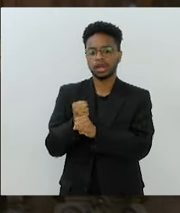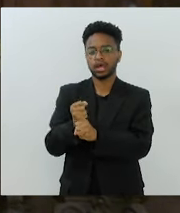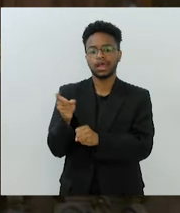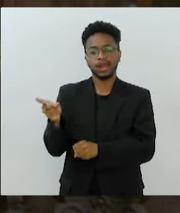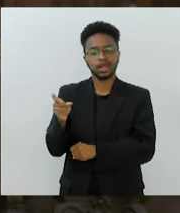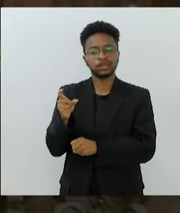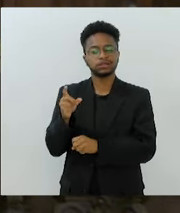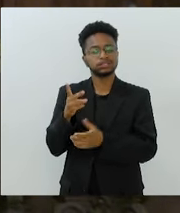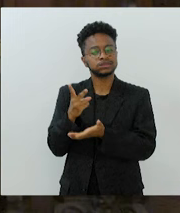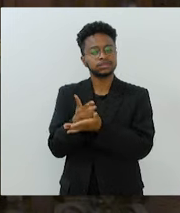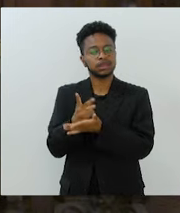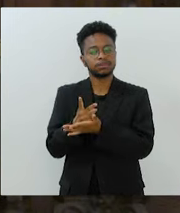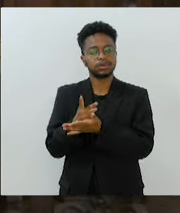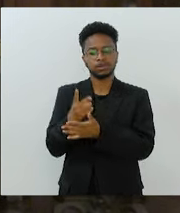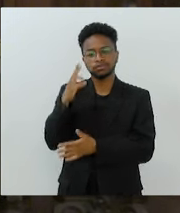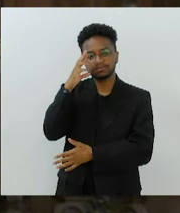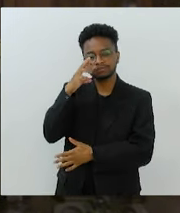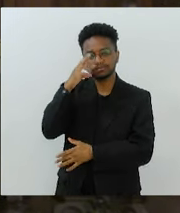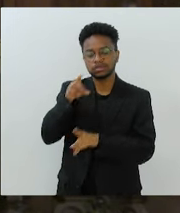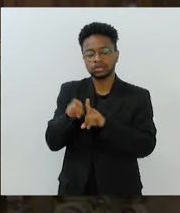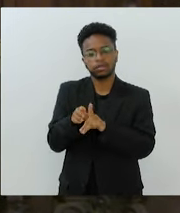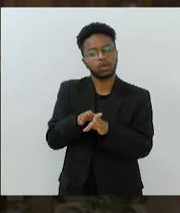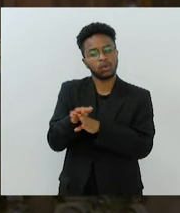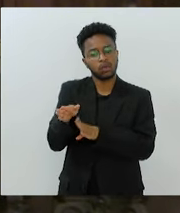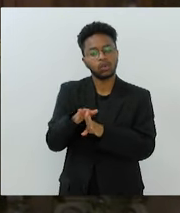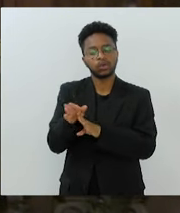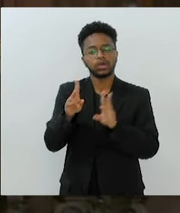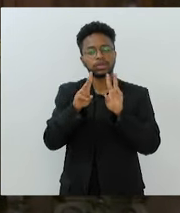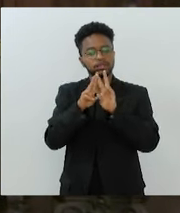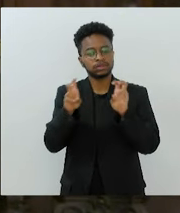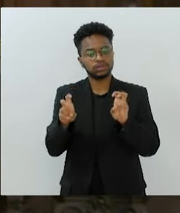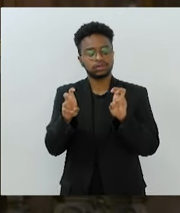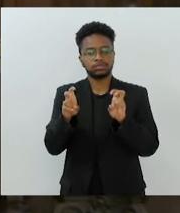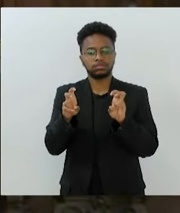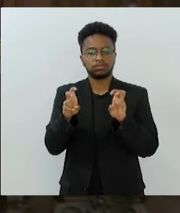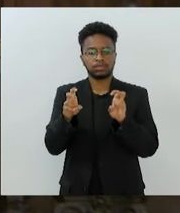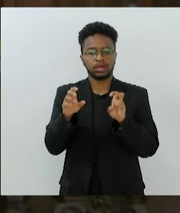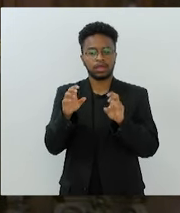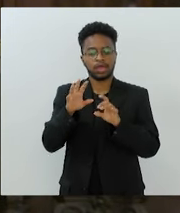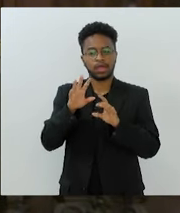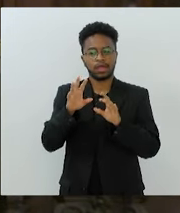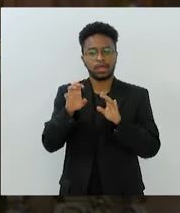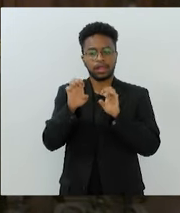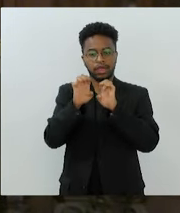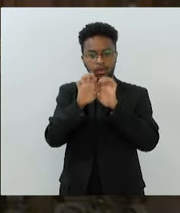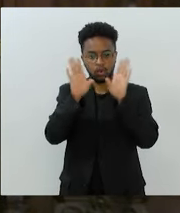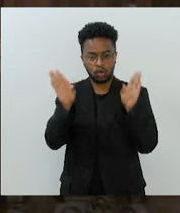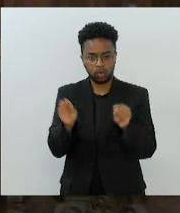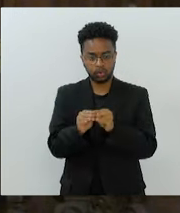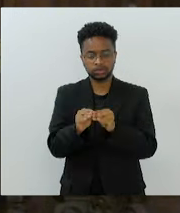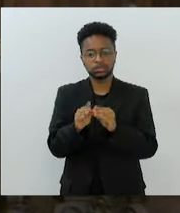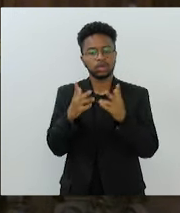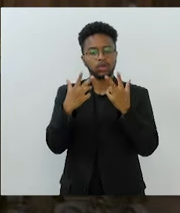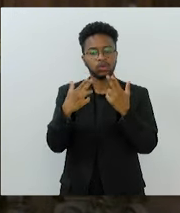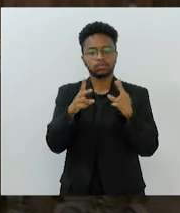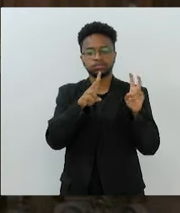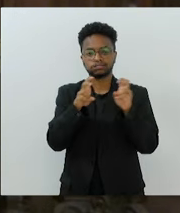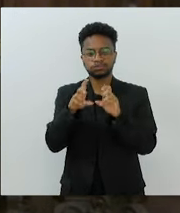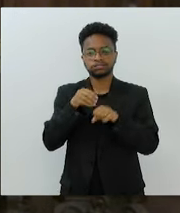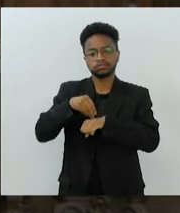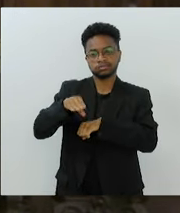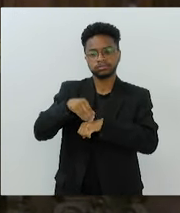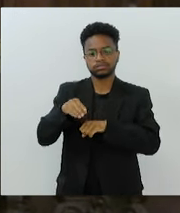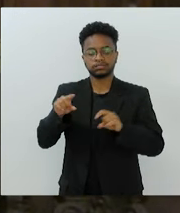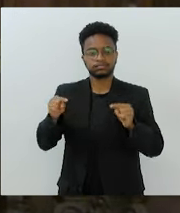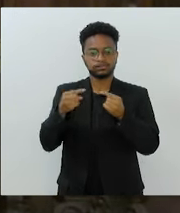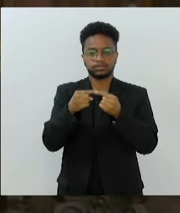e orientador paciente e incansável das questões, entre aspas, ecológicas, como eram tratados os assuntos ligados ao meio